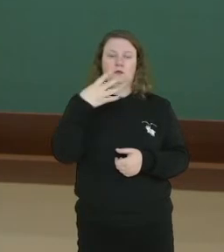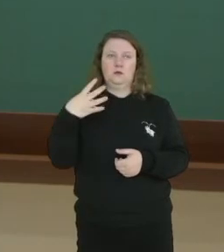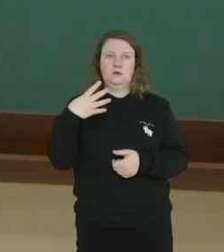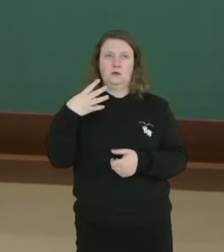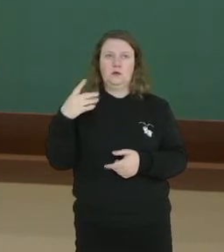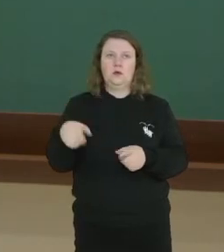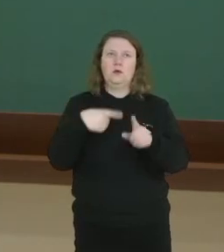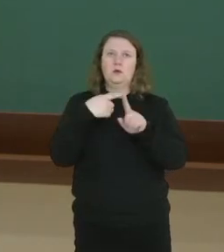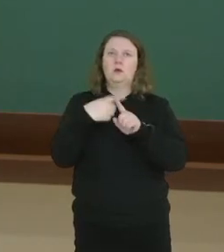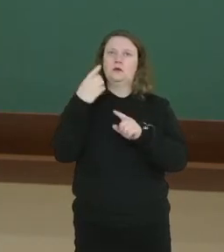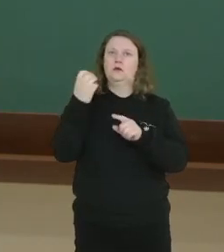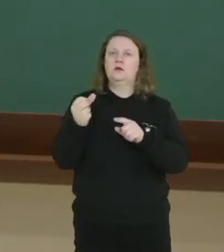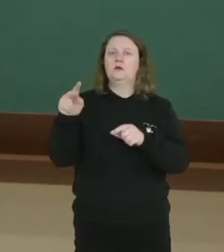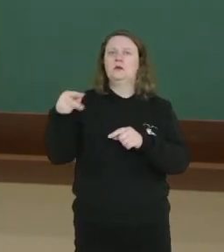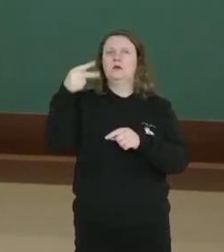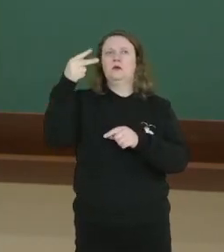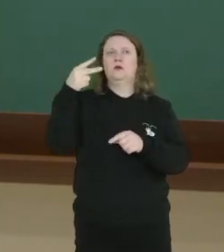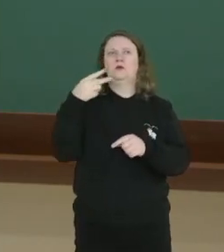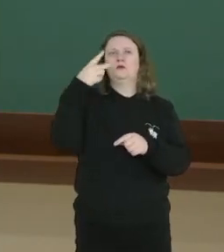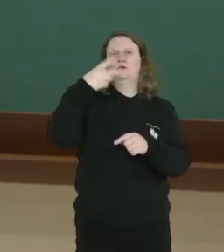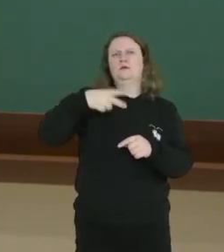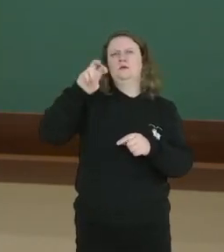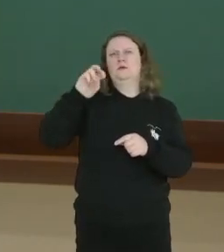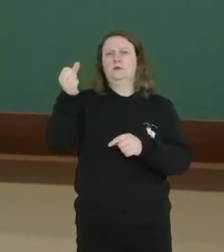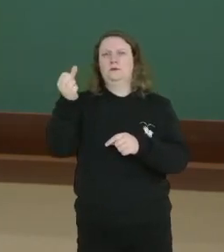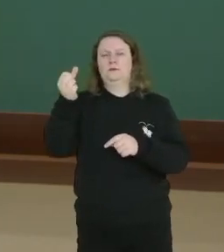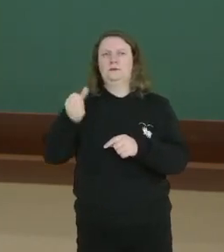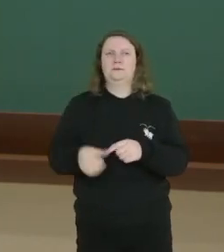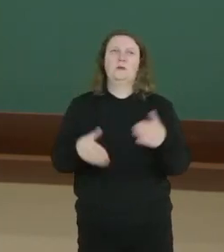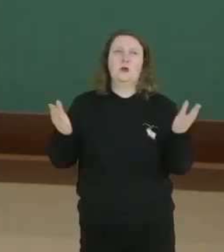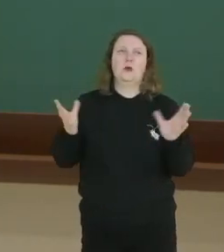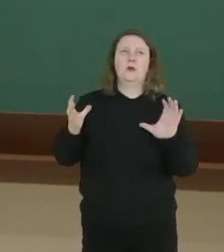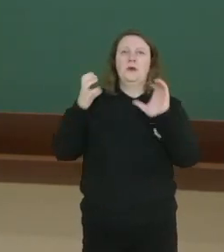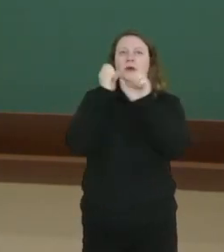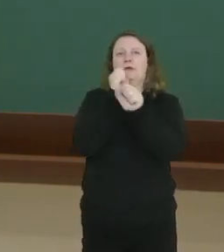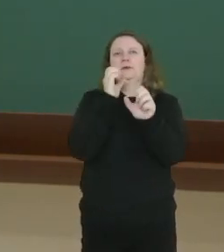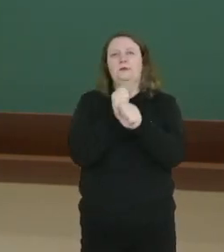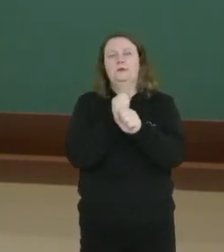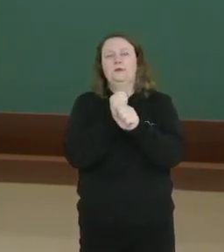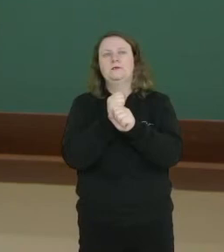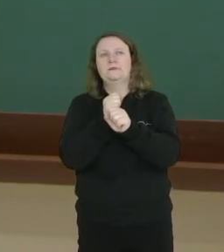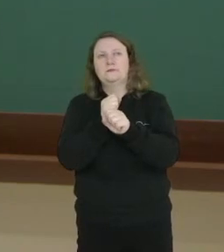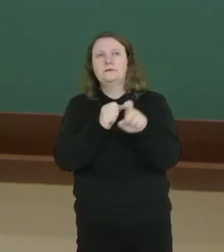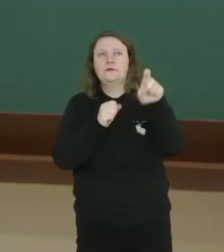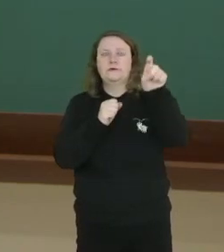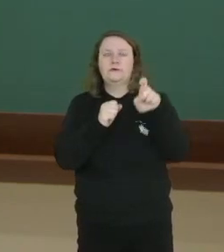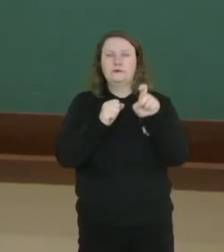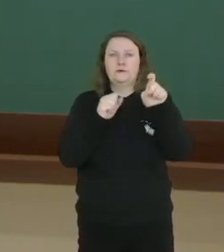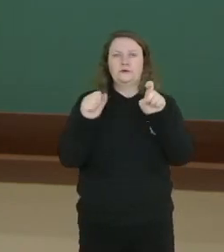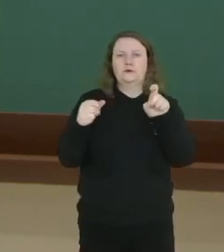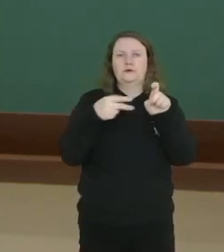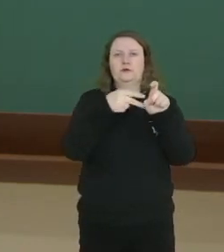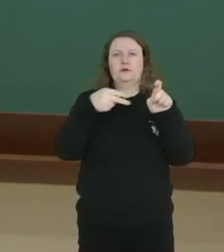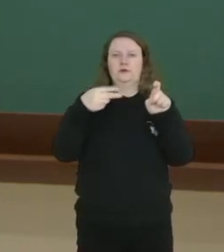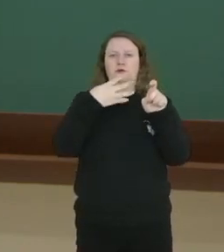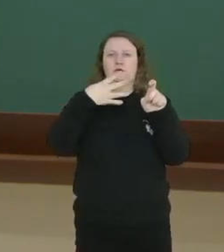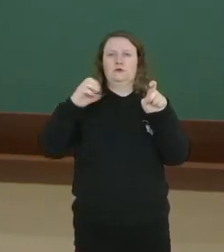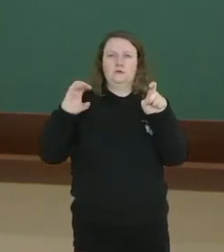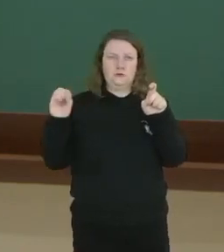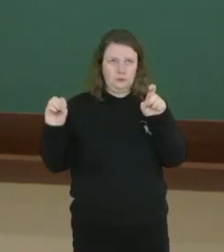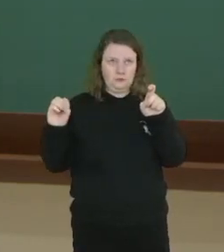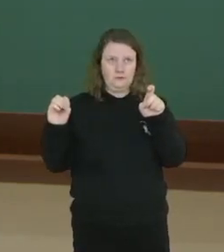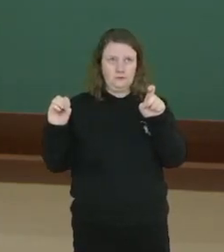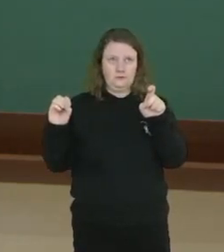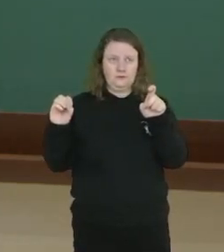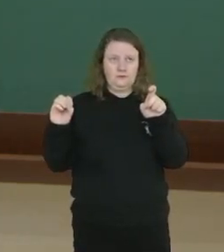256. Soma isso, 400. E o quadrado passa para o outro lado na forma de raiz quadrada. Então,